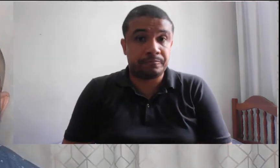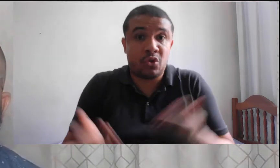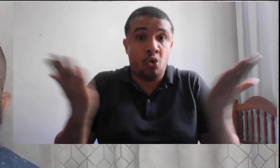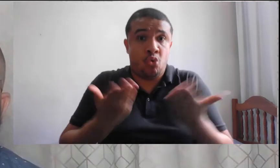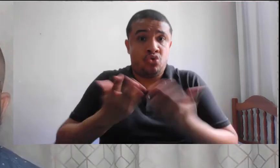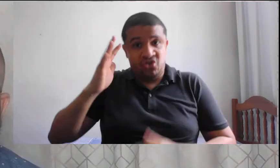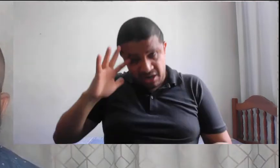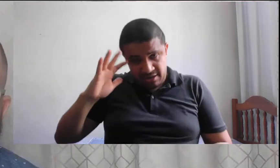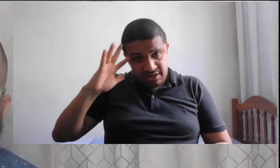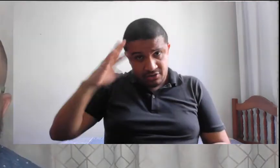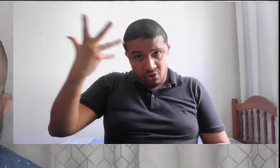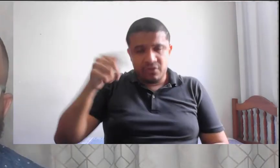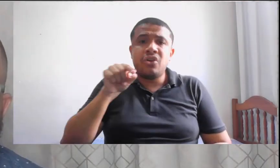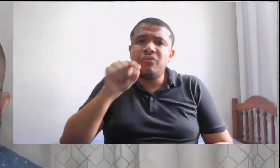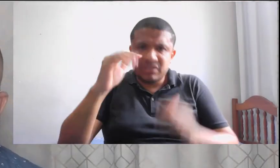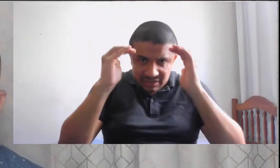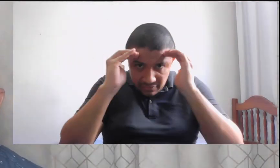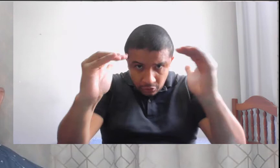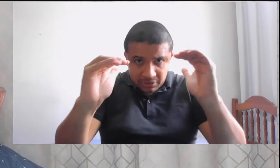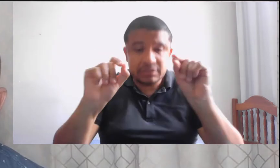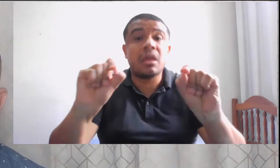Escolham hoje a quem vocês vão servir.